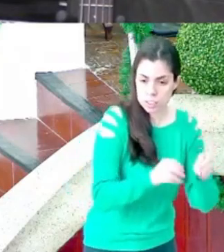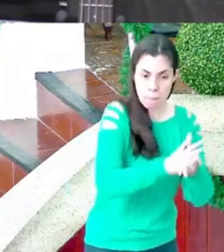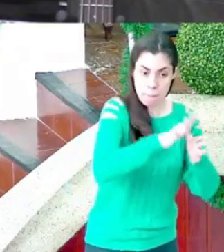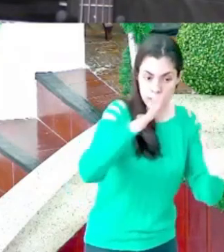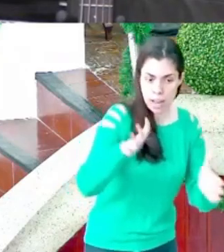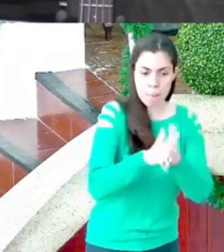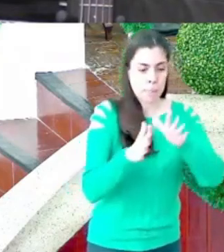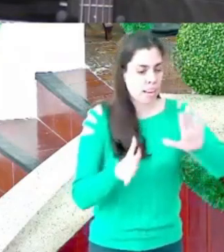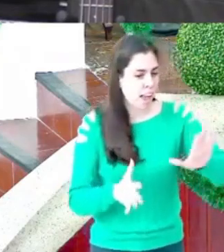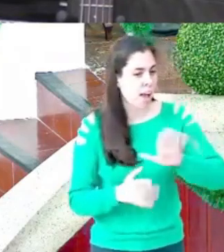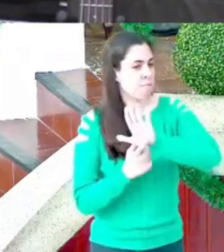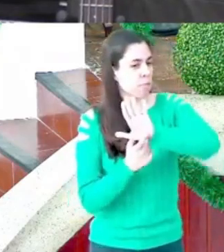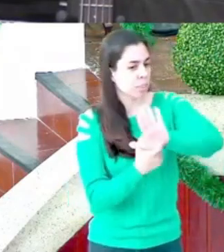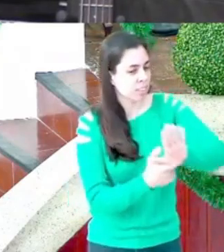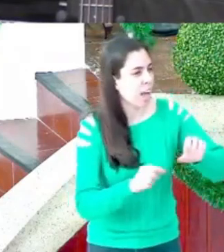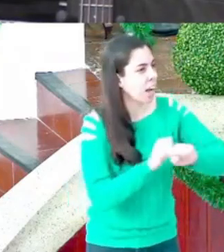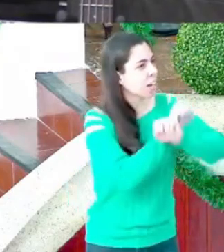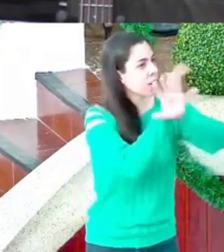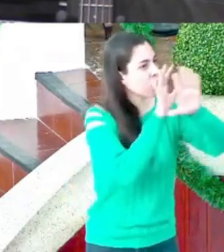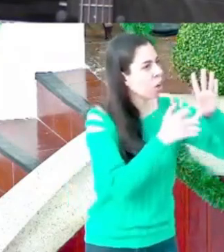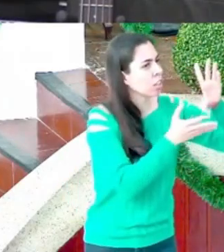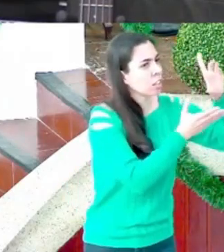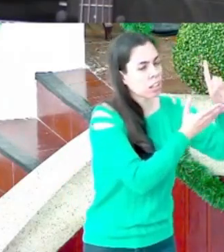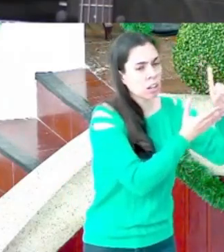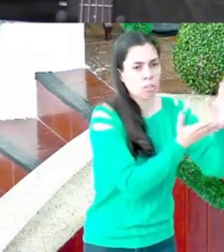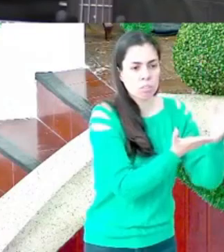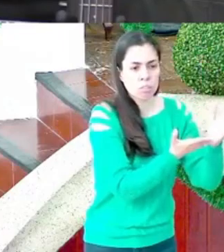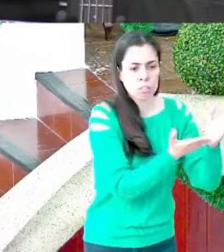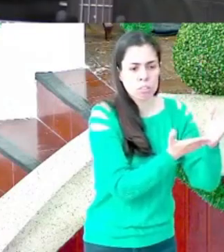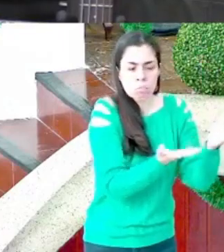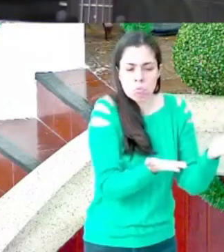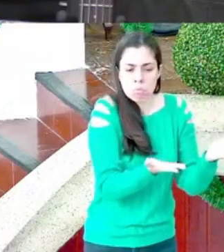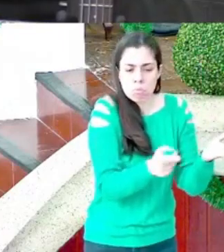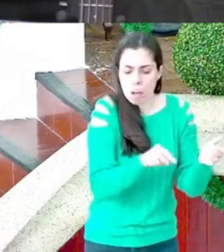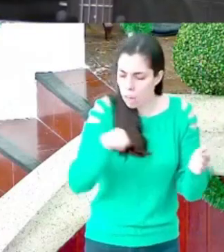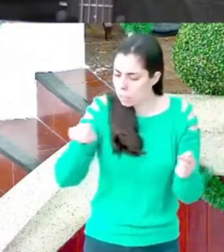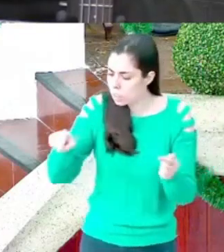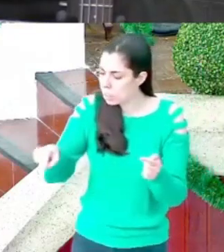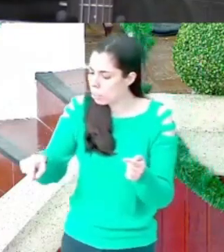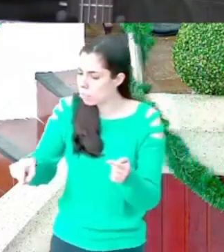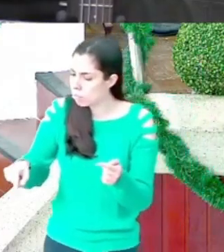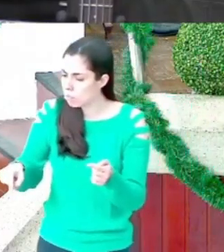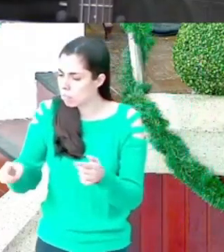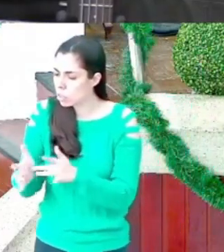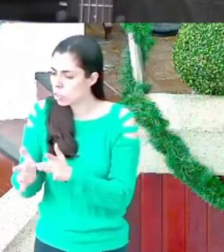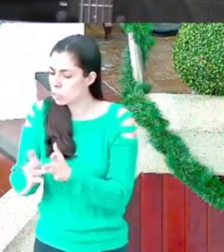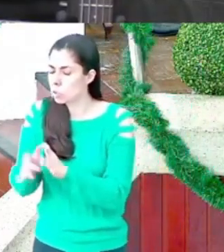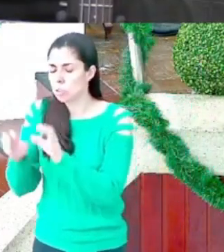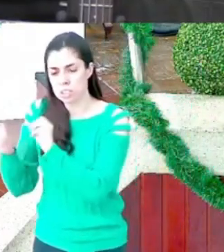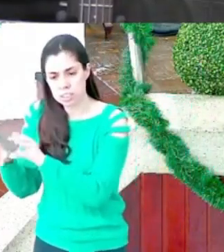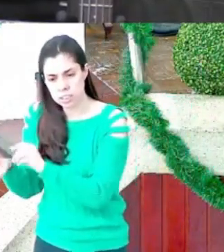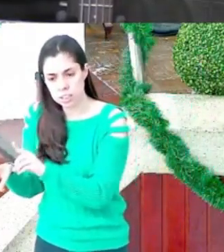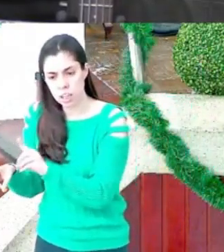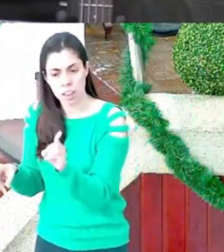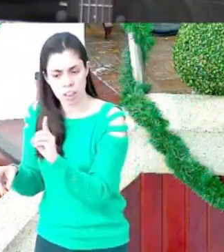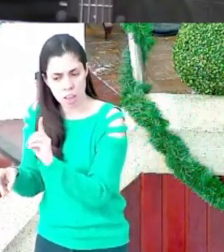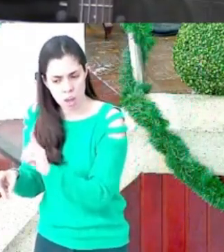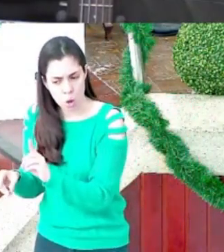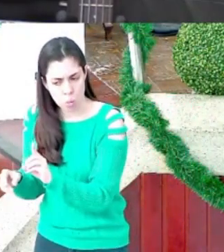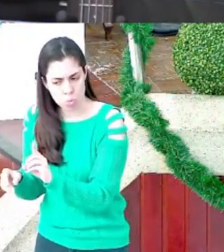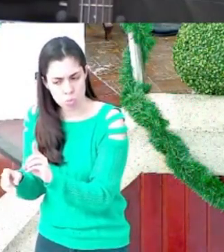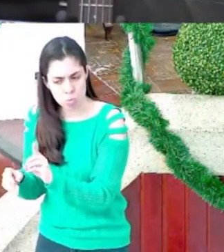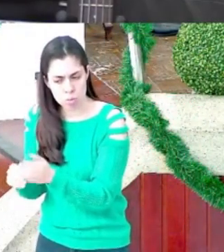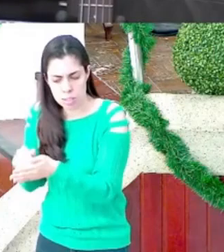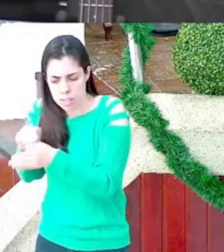o fato de que você fez isso. O contexto nos ajuda, queridos. No